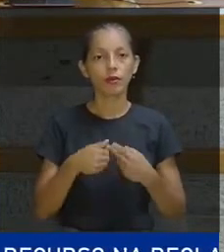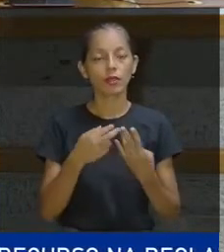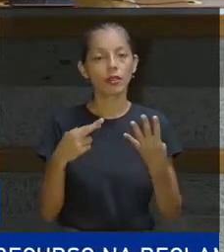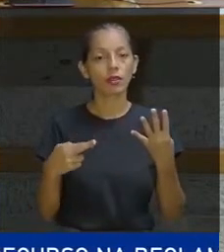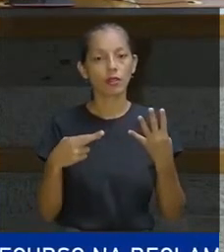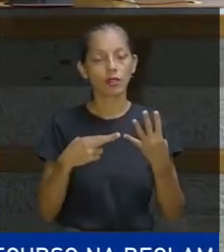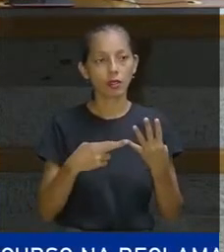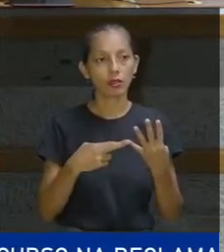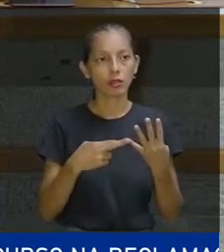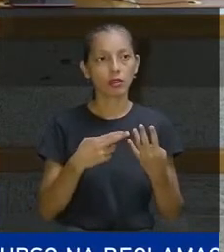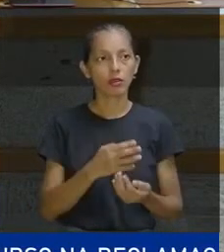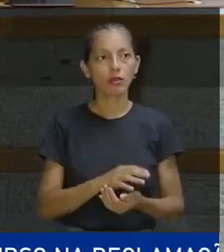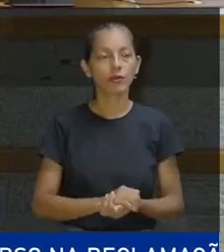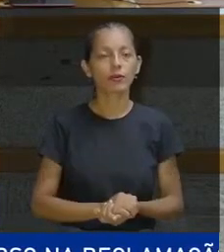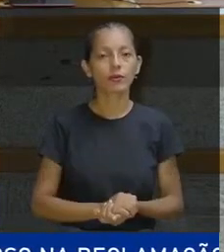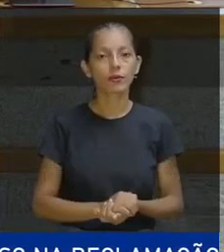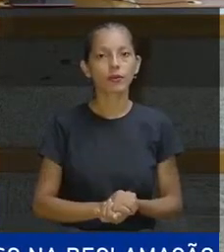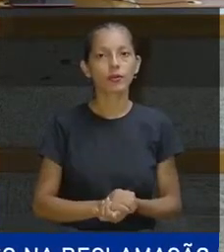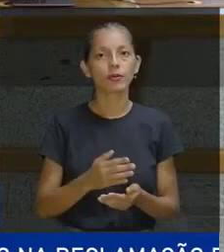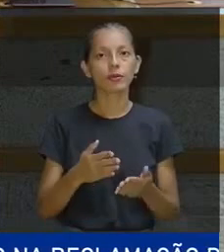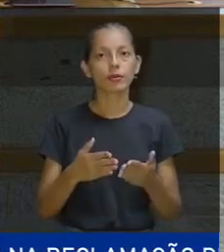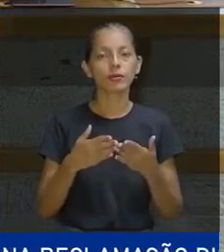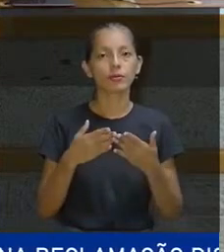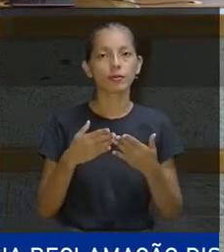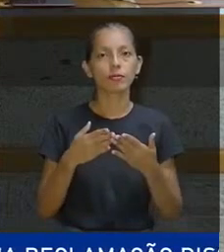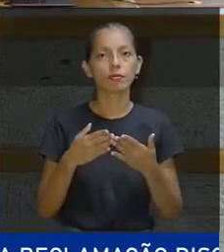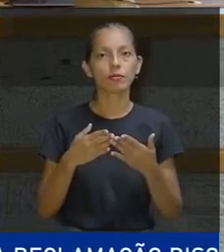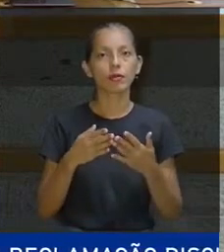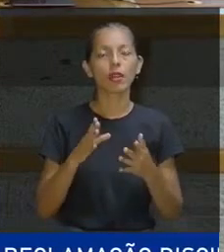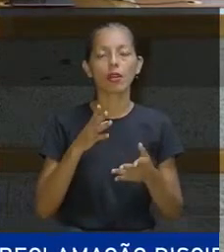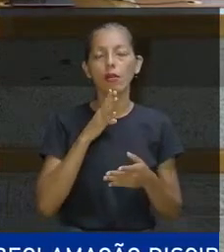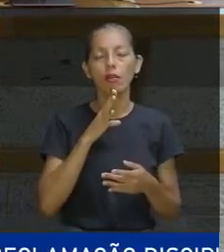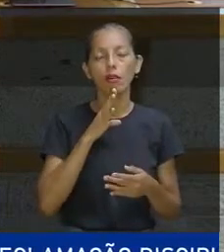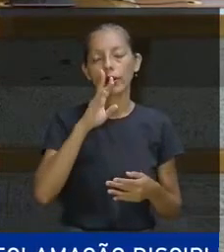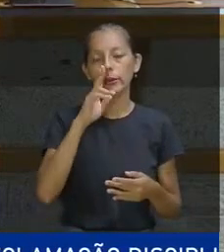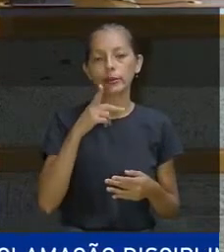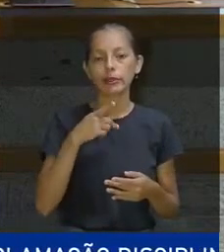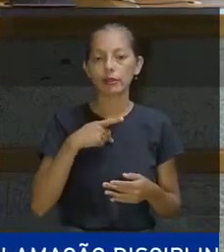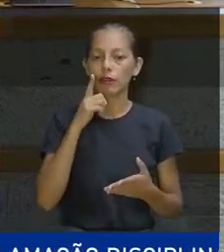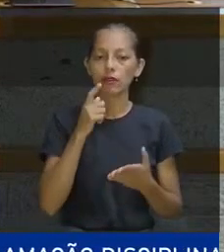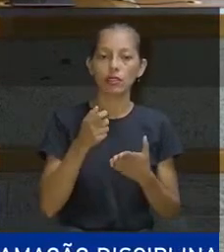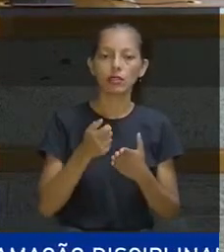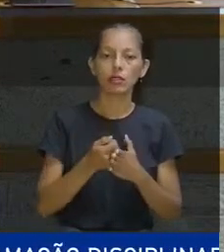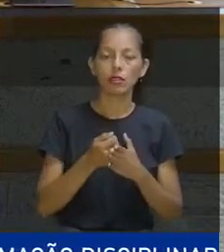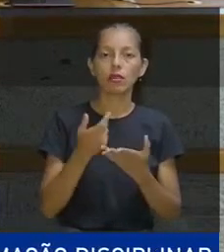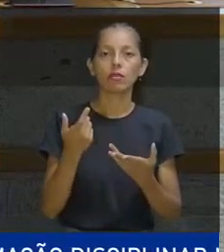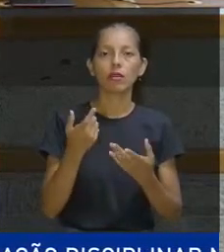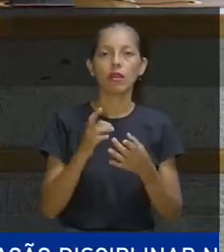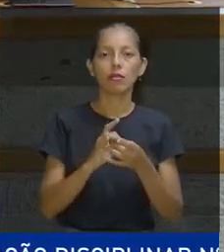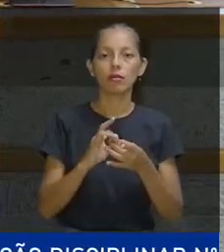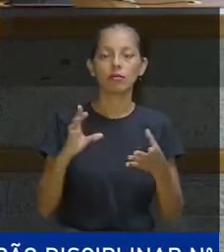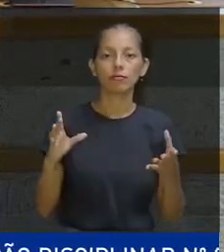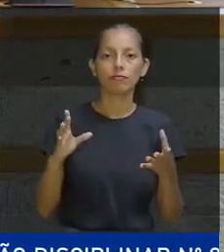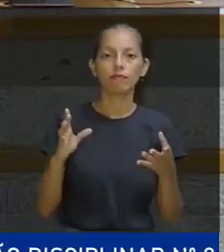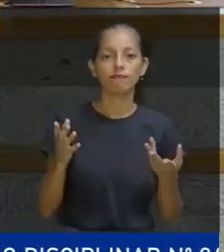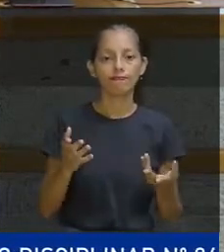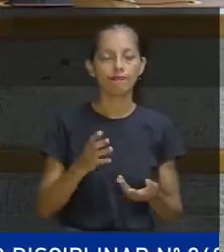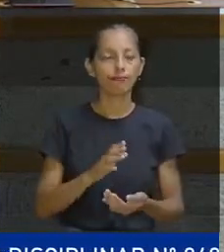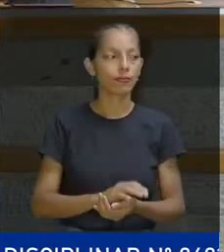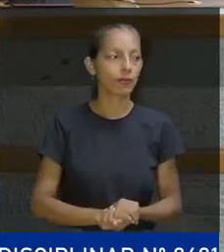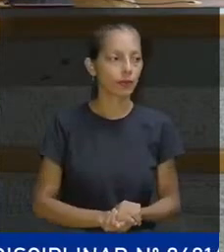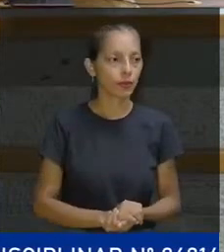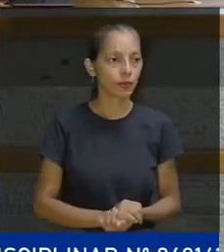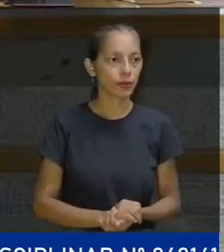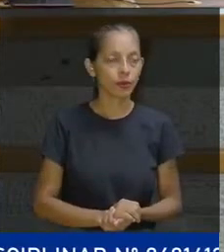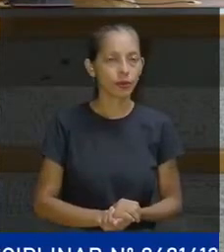de favorecimento pessoal do recorrido no município de Macapá. Sobre esses fatos, houve recente pronunciamento